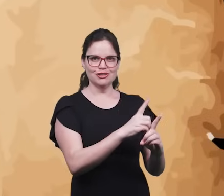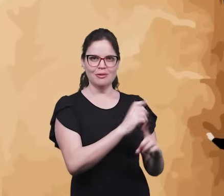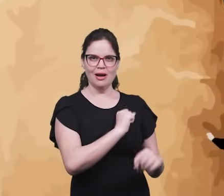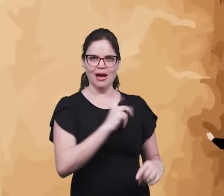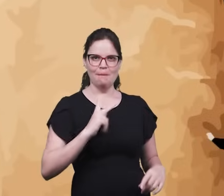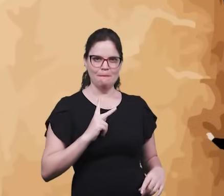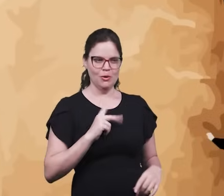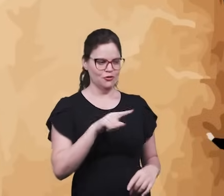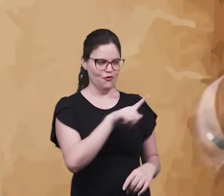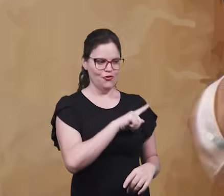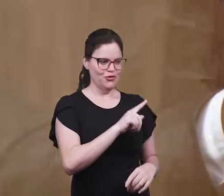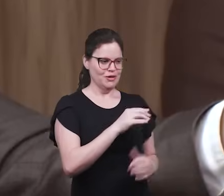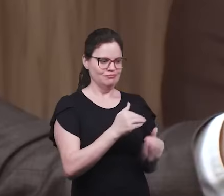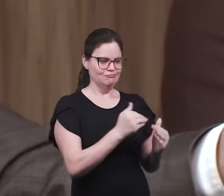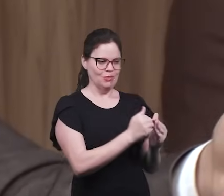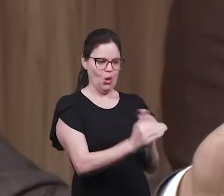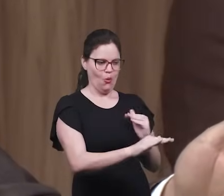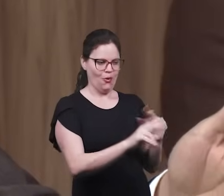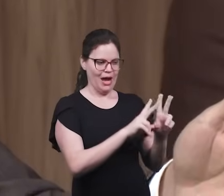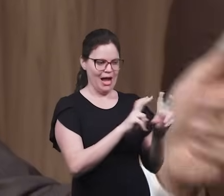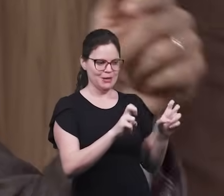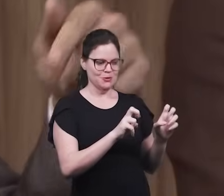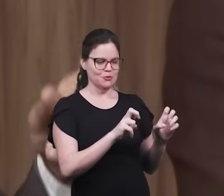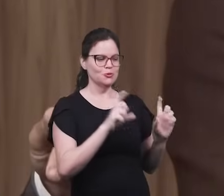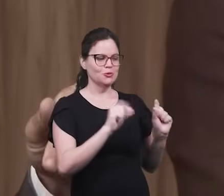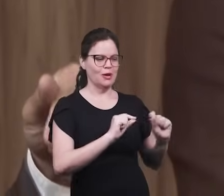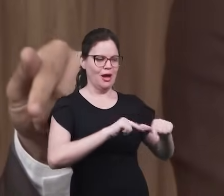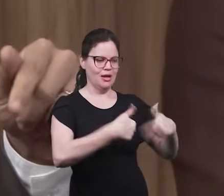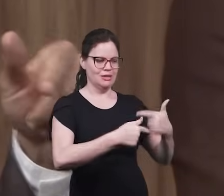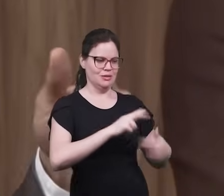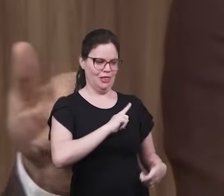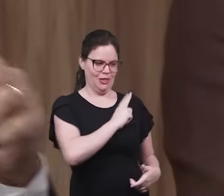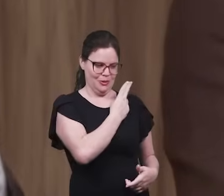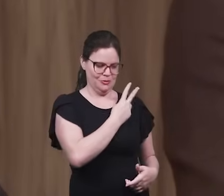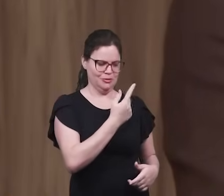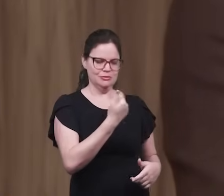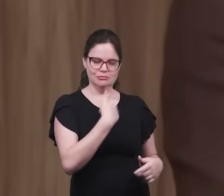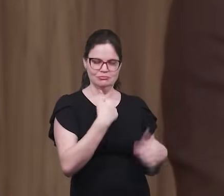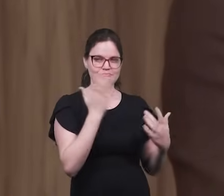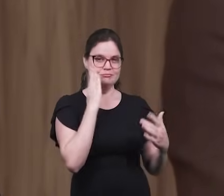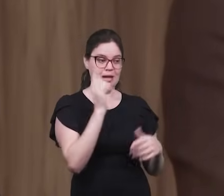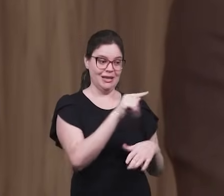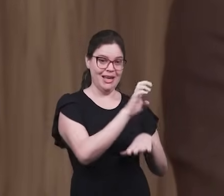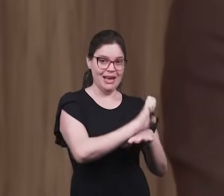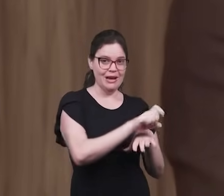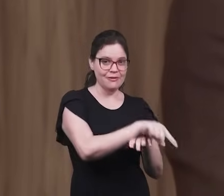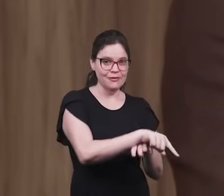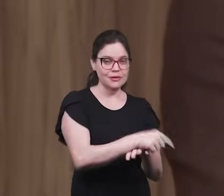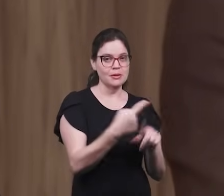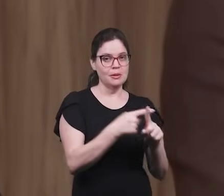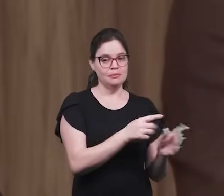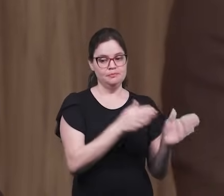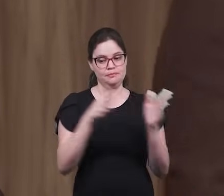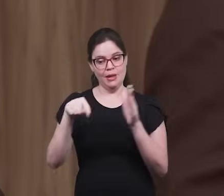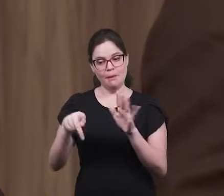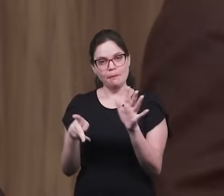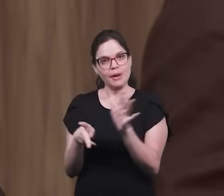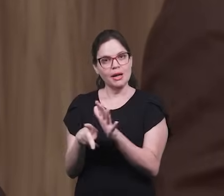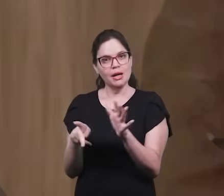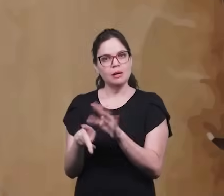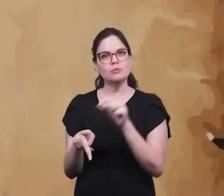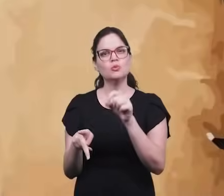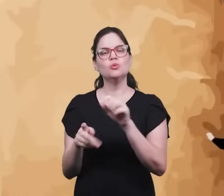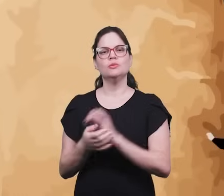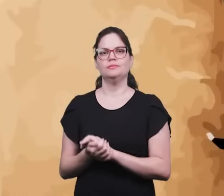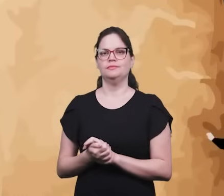lá no início, quando a doutrina estava sendo estabelecida. Mas agora, na igreja de Pérgamo, você tem o texto dizendo no verso 15: